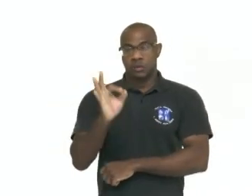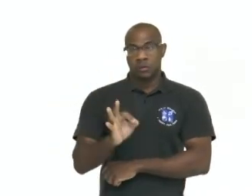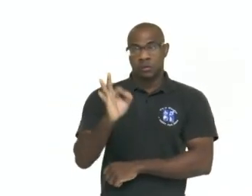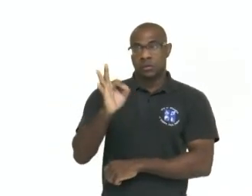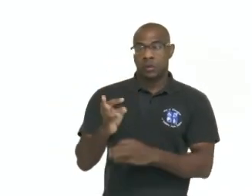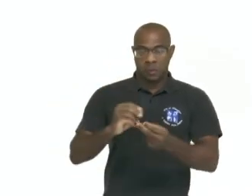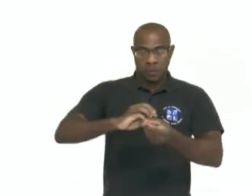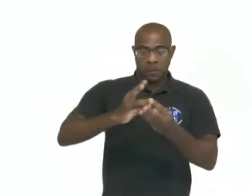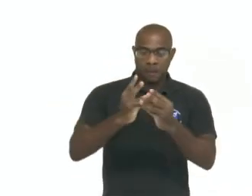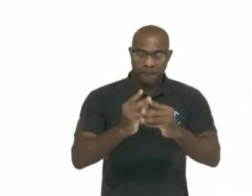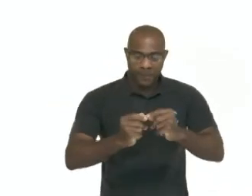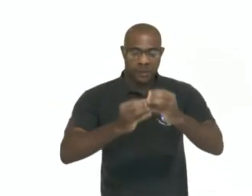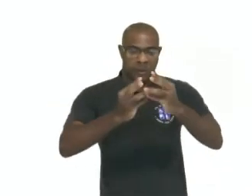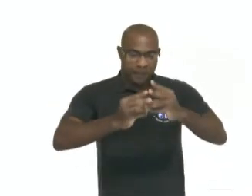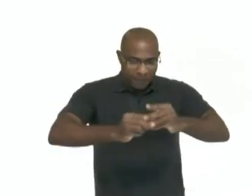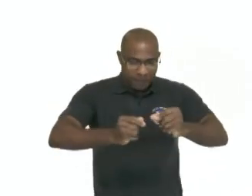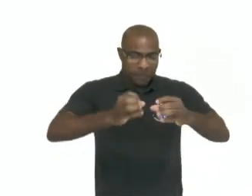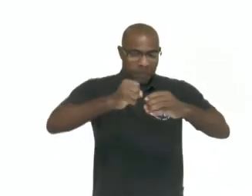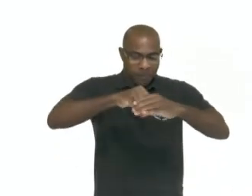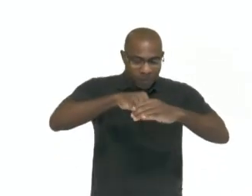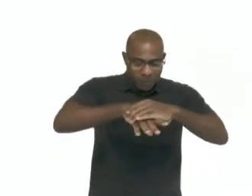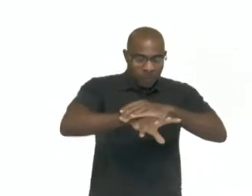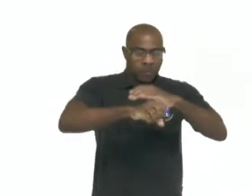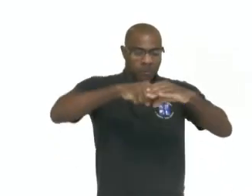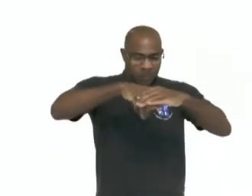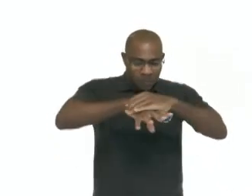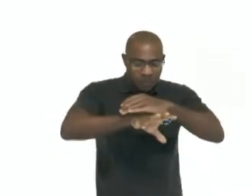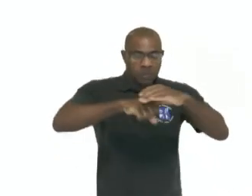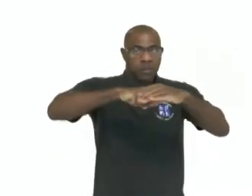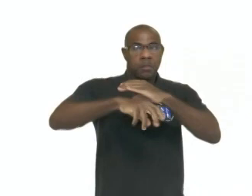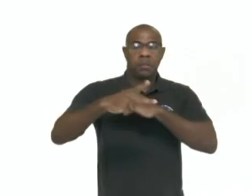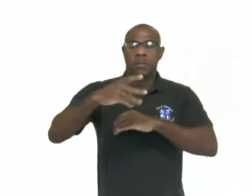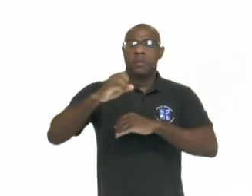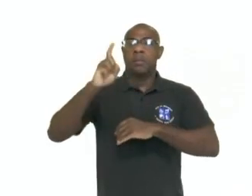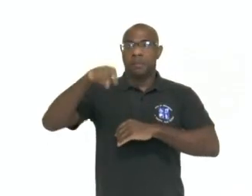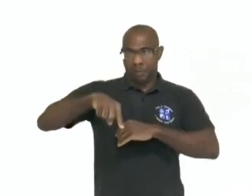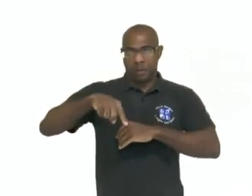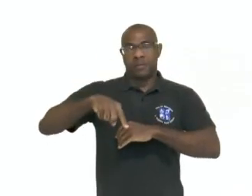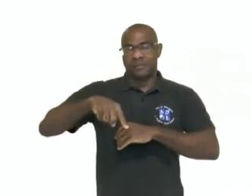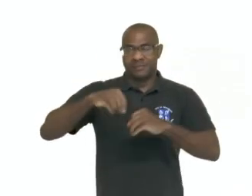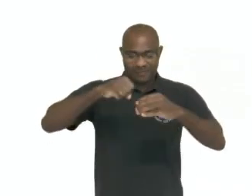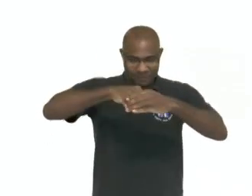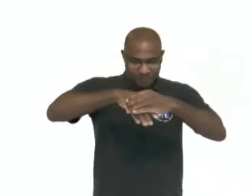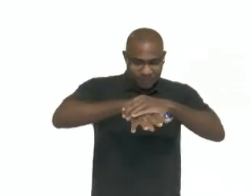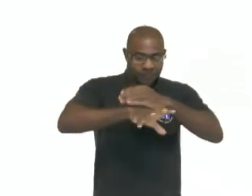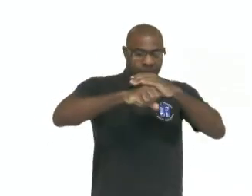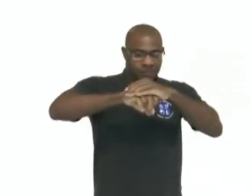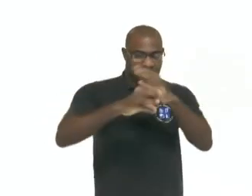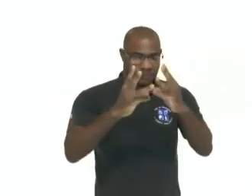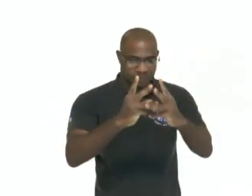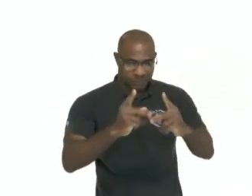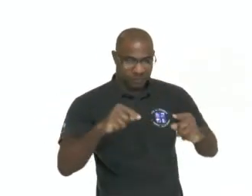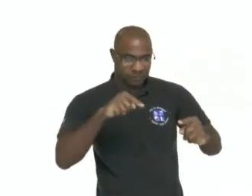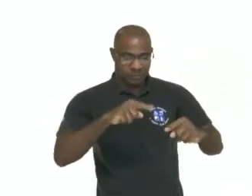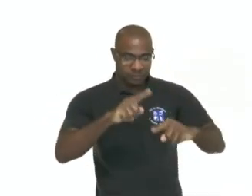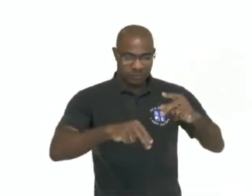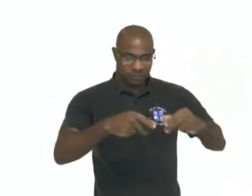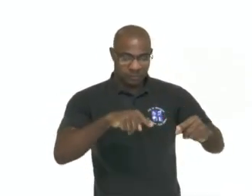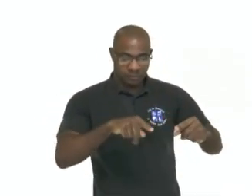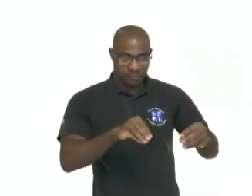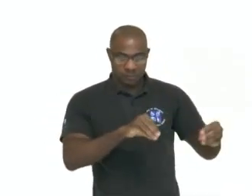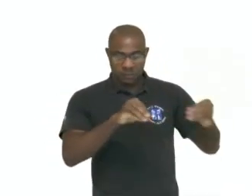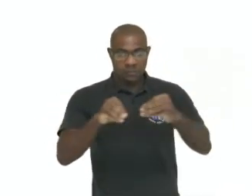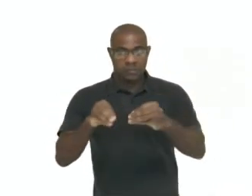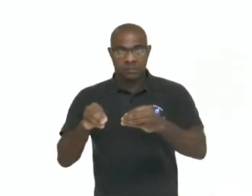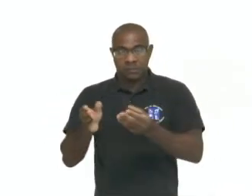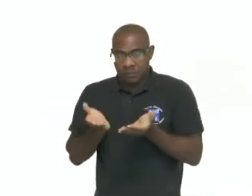moídas e misturadas até a obtenção de um pó fino, que é chamado de farinha crua. Em seguida, esse material é introduzido em um